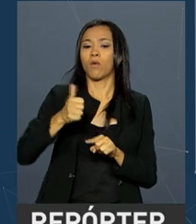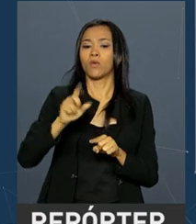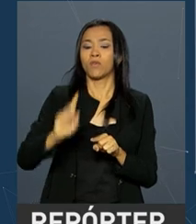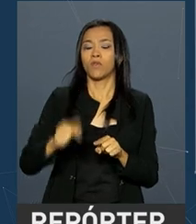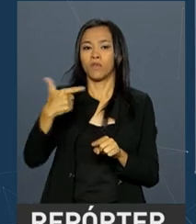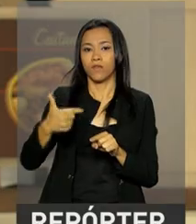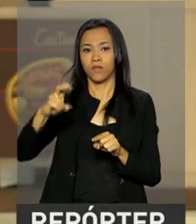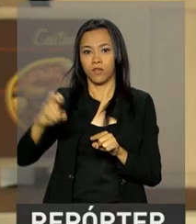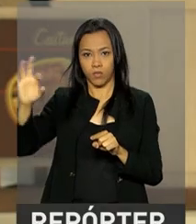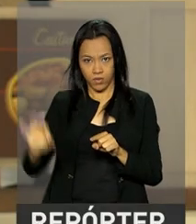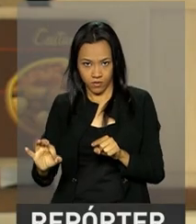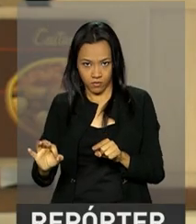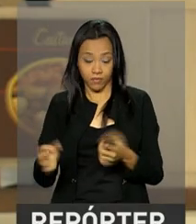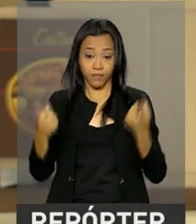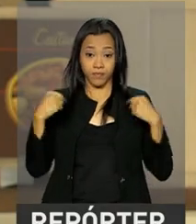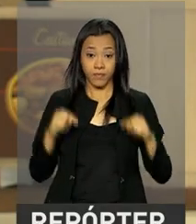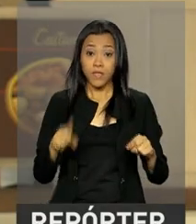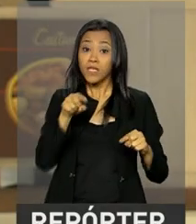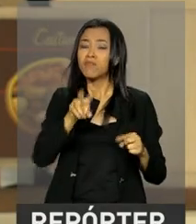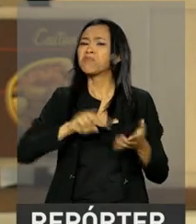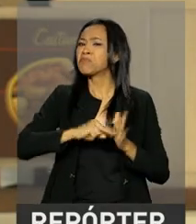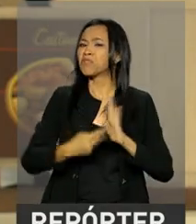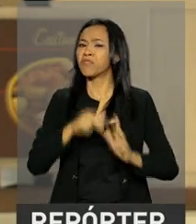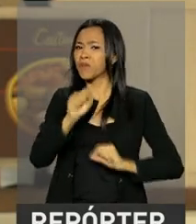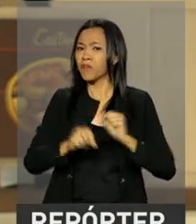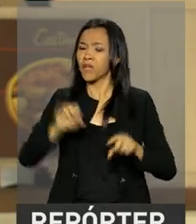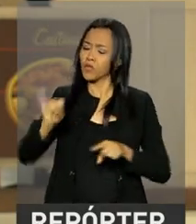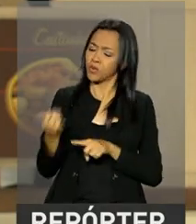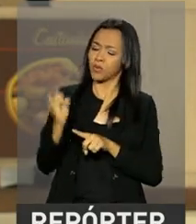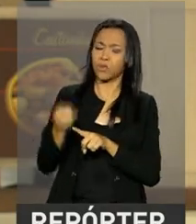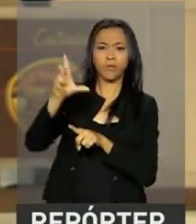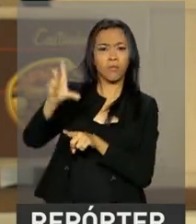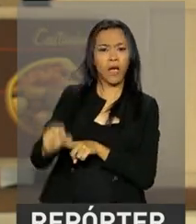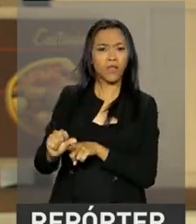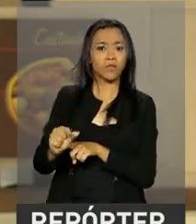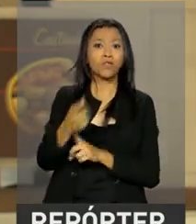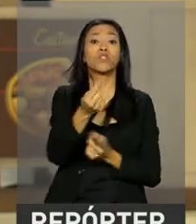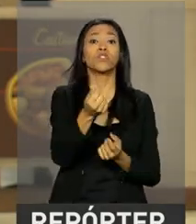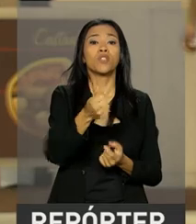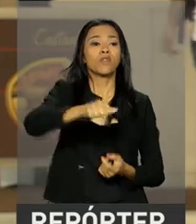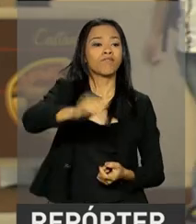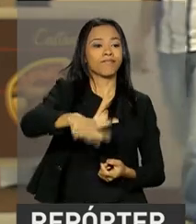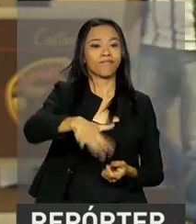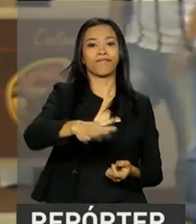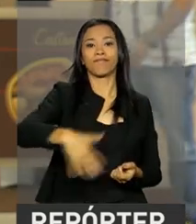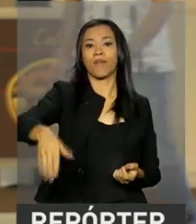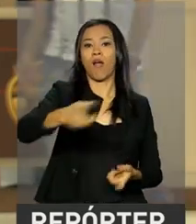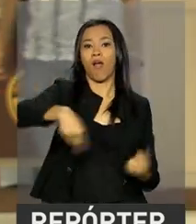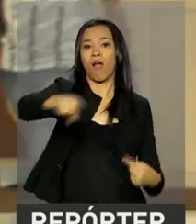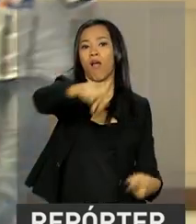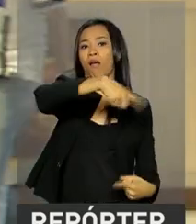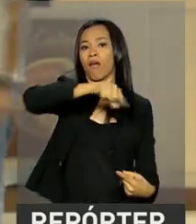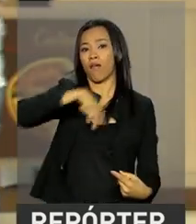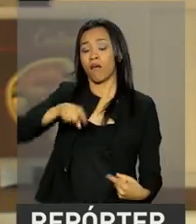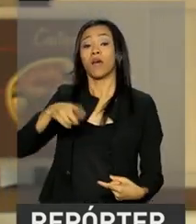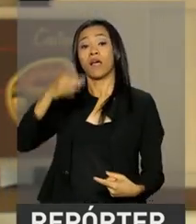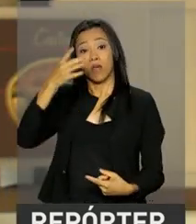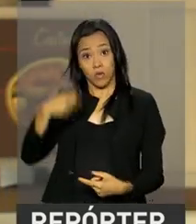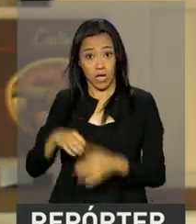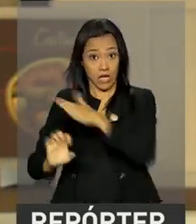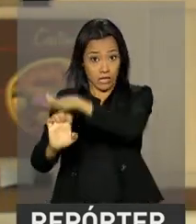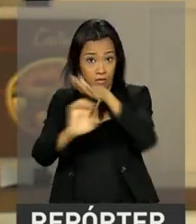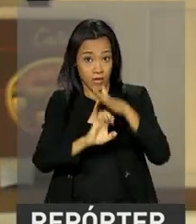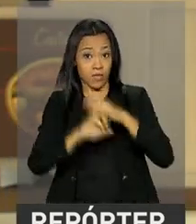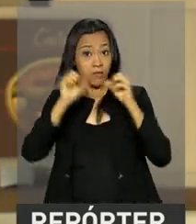11,25% ao ano. Na prática, juros baixos significam dinheiro mais barato. Empresários podem tomar crédito com